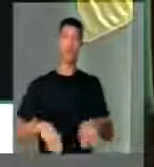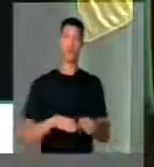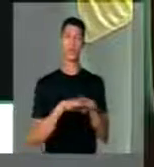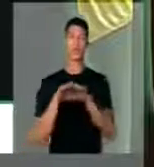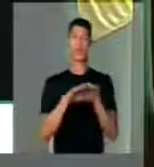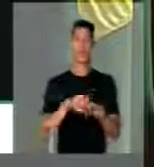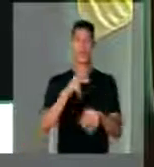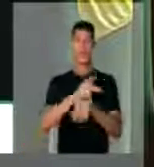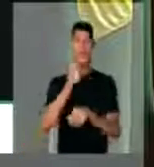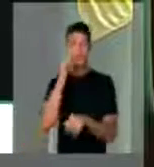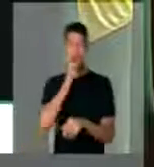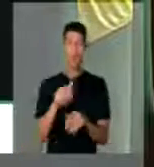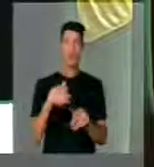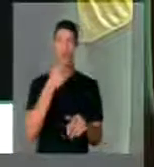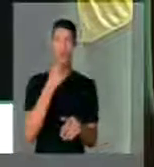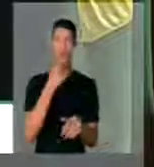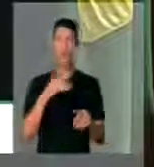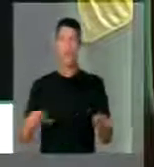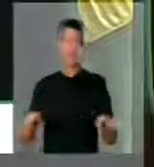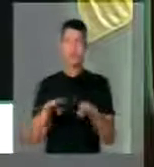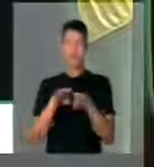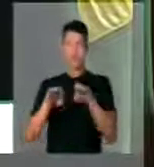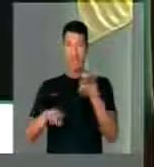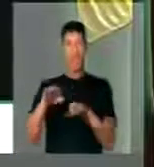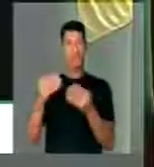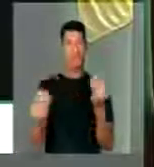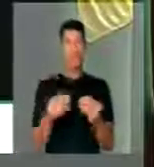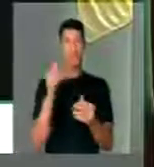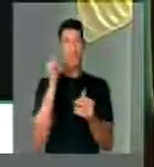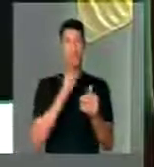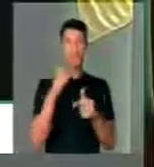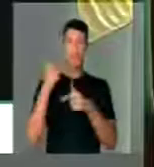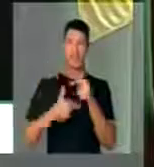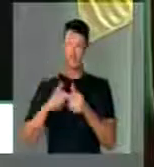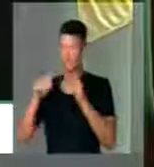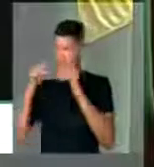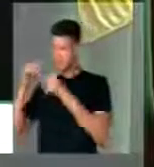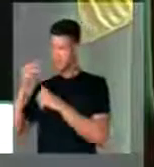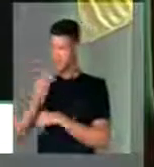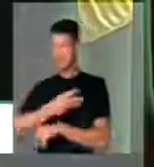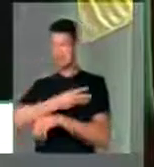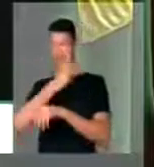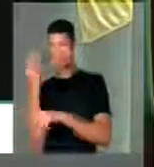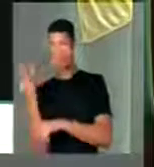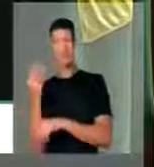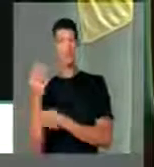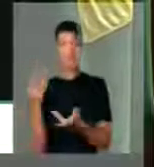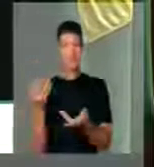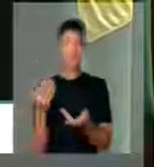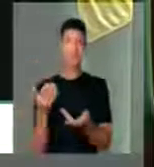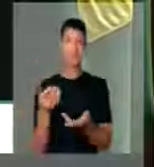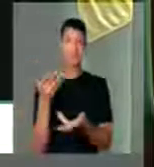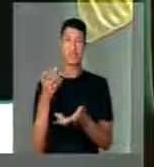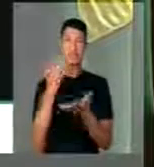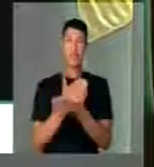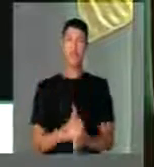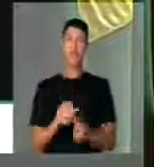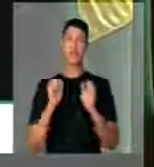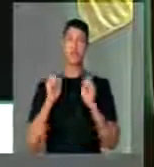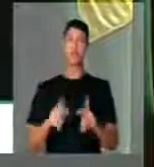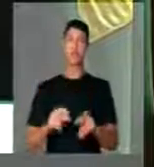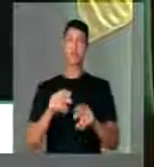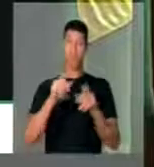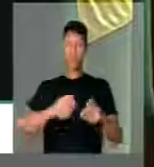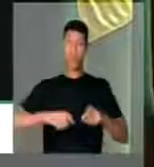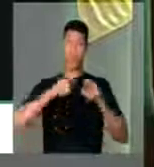a Previdência da mulher com o homem, que é uma injustiça tremenda, as mulheres que são submetidas a uma tripla jornada de trabalho. Quer acabar com a aposentadoria